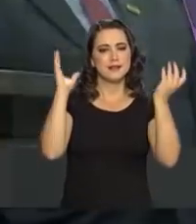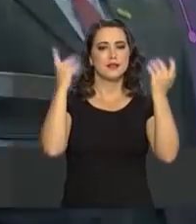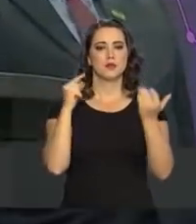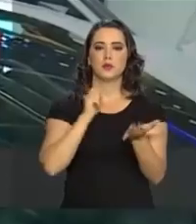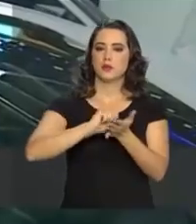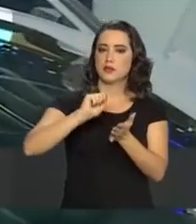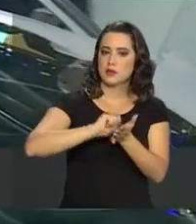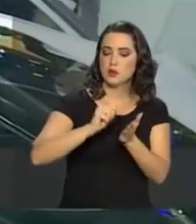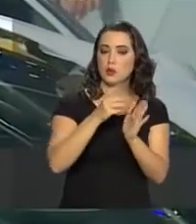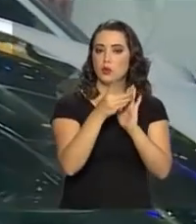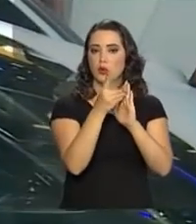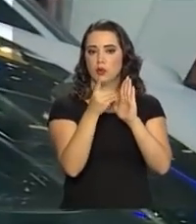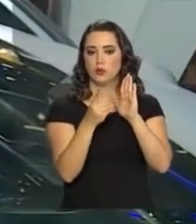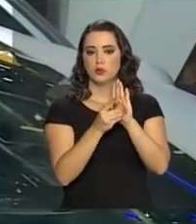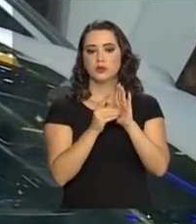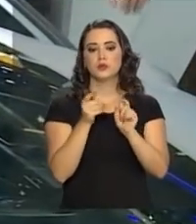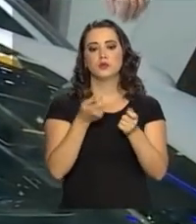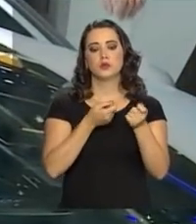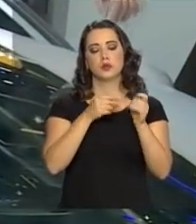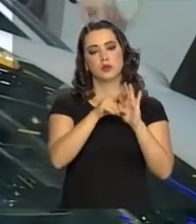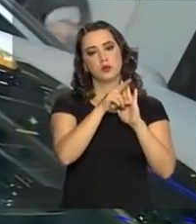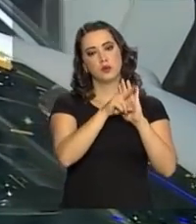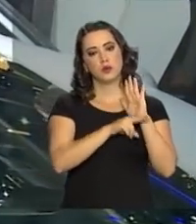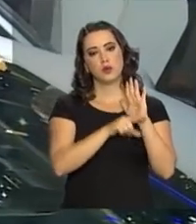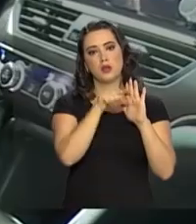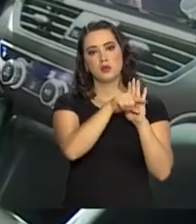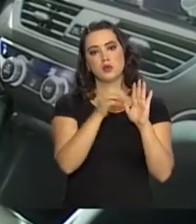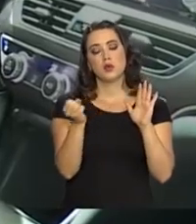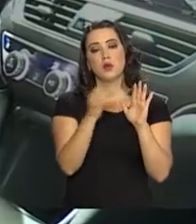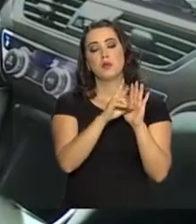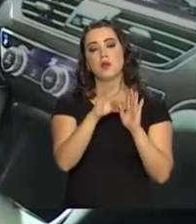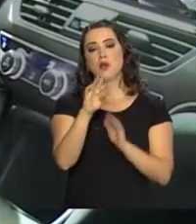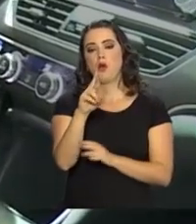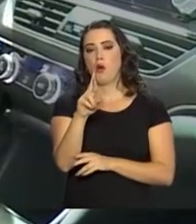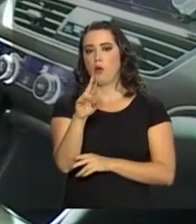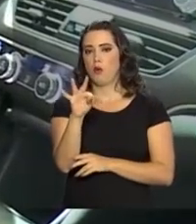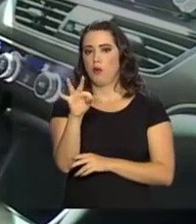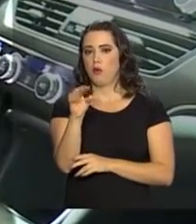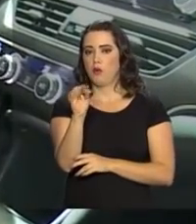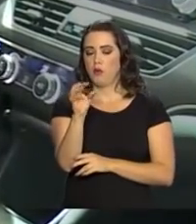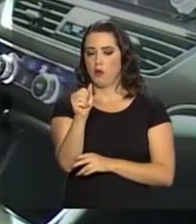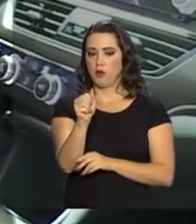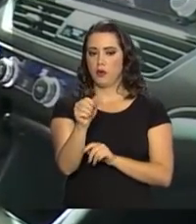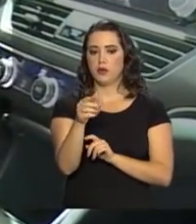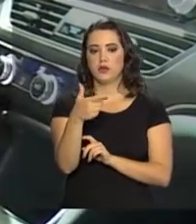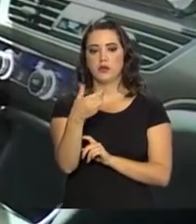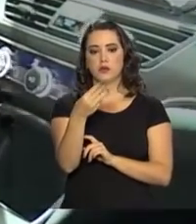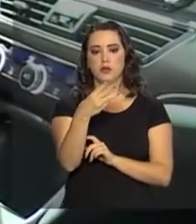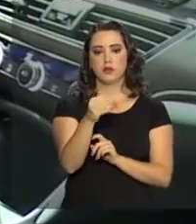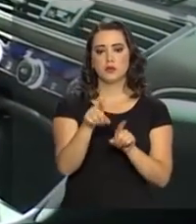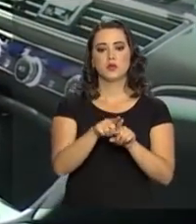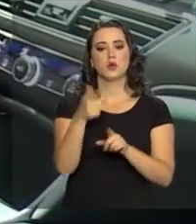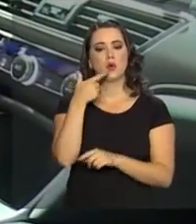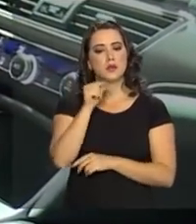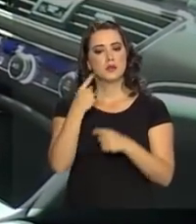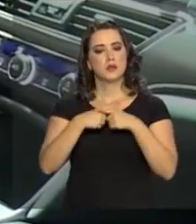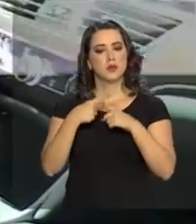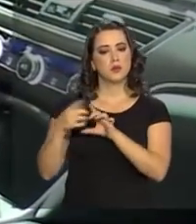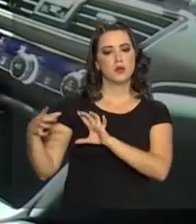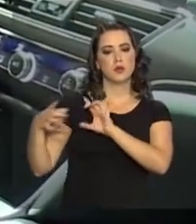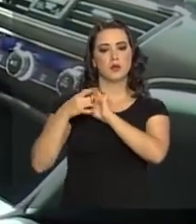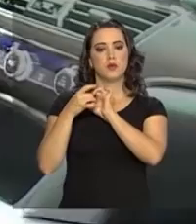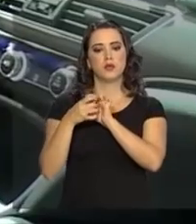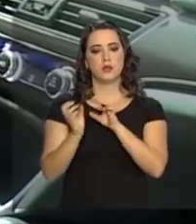assinou o decreto que regulamenta o Rota 2030. Temer destacou que a medida foi possível por conta da conexão entre os